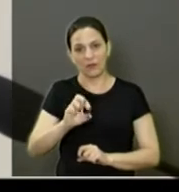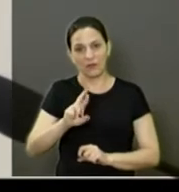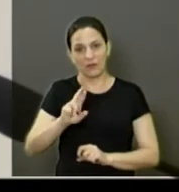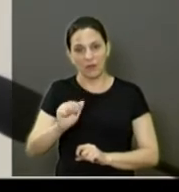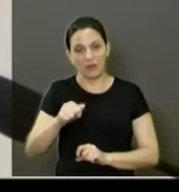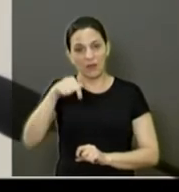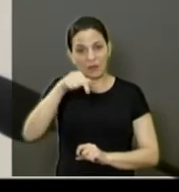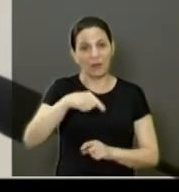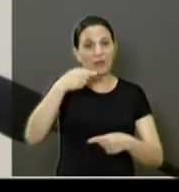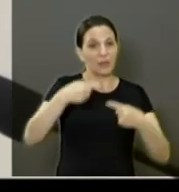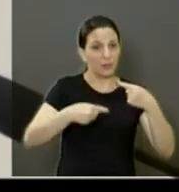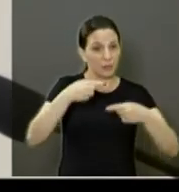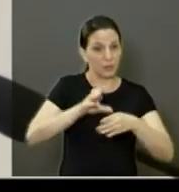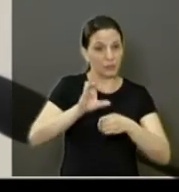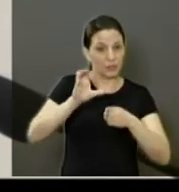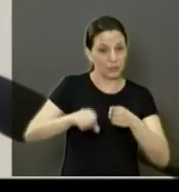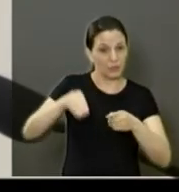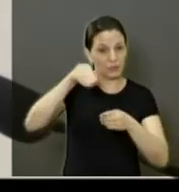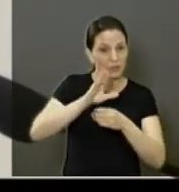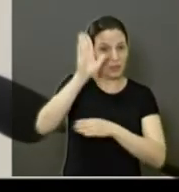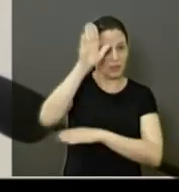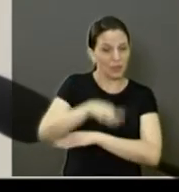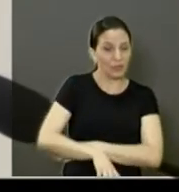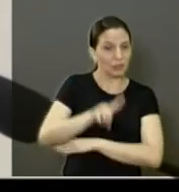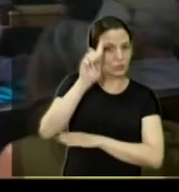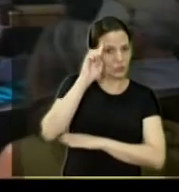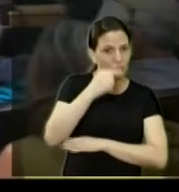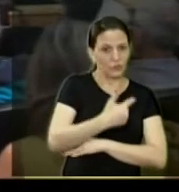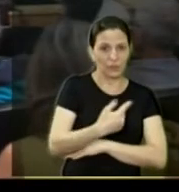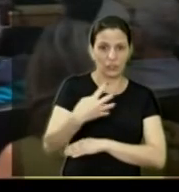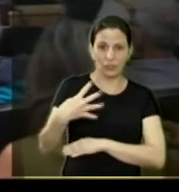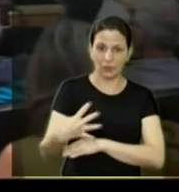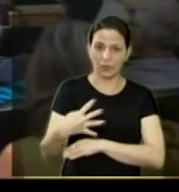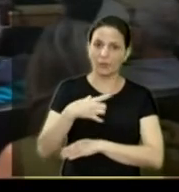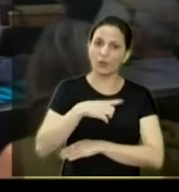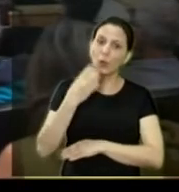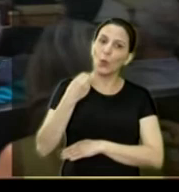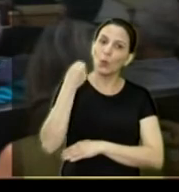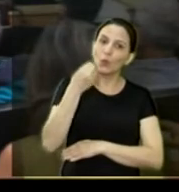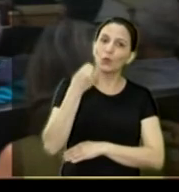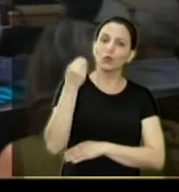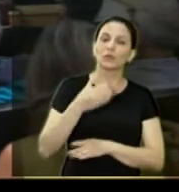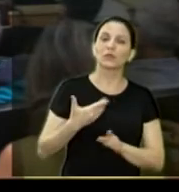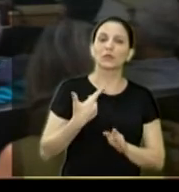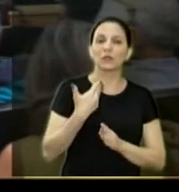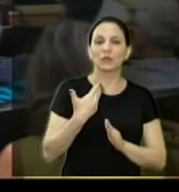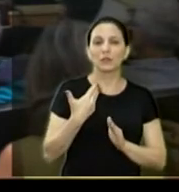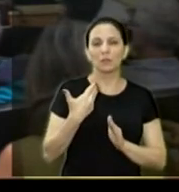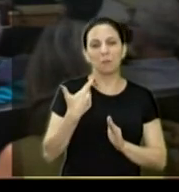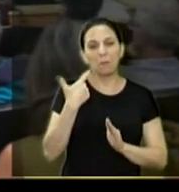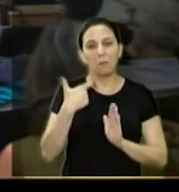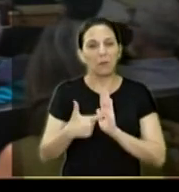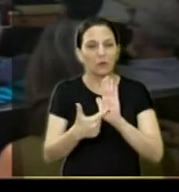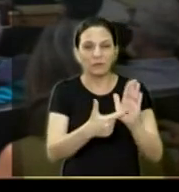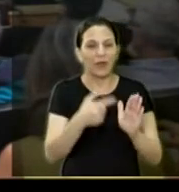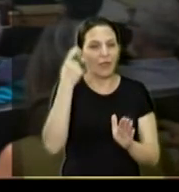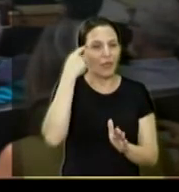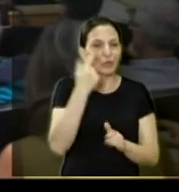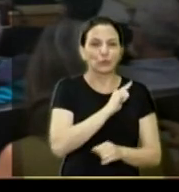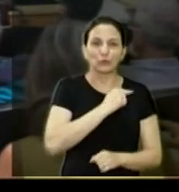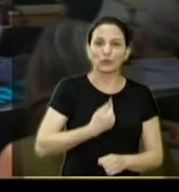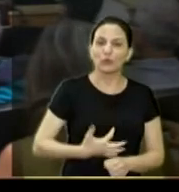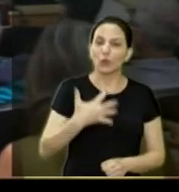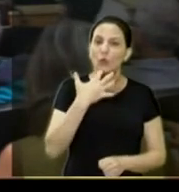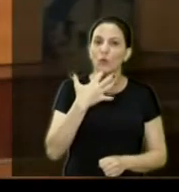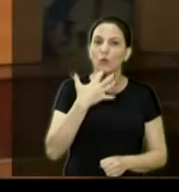promovido aqui na Câmara Municipal na tarde do dia 24. O evento foi uma oportunidade para apresentar algumas ideias de governo, além